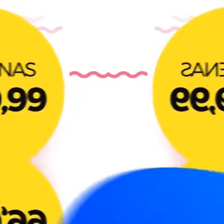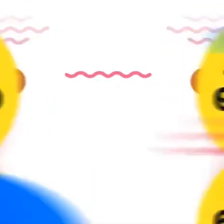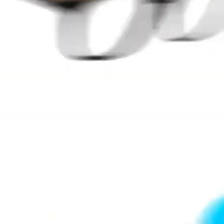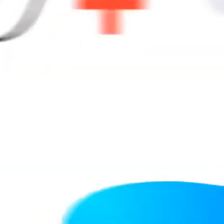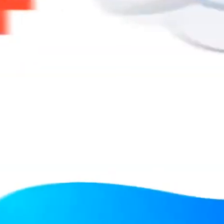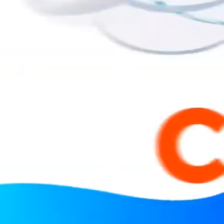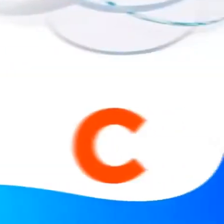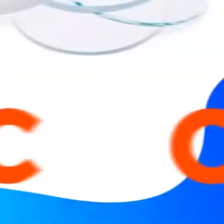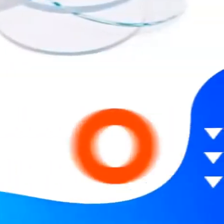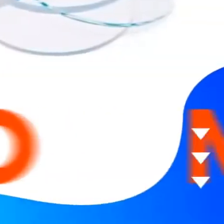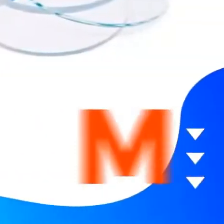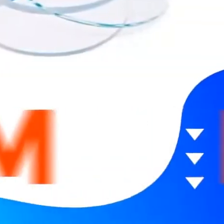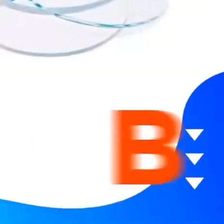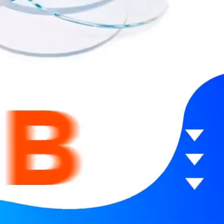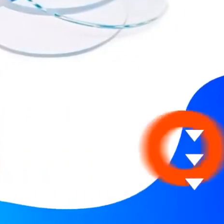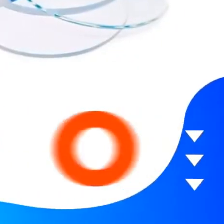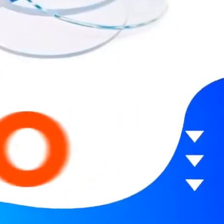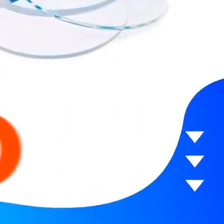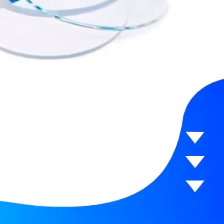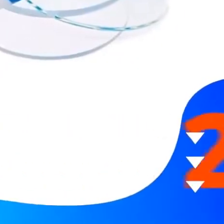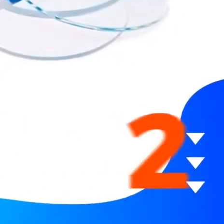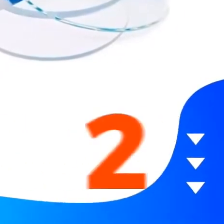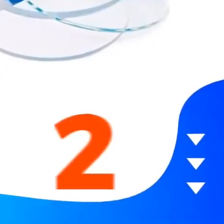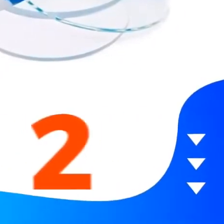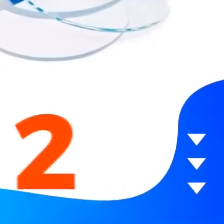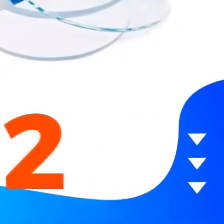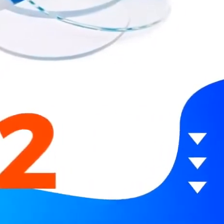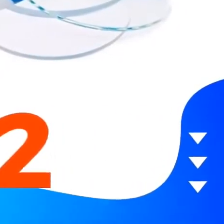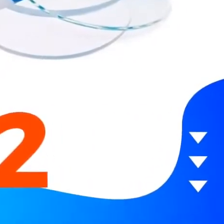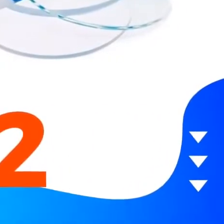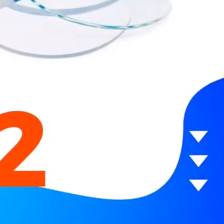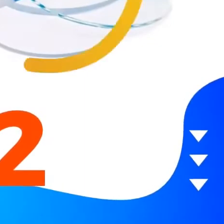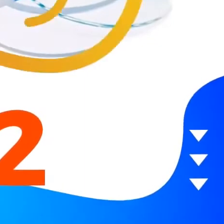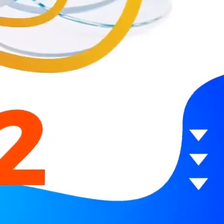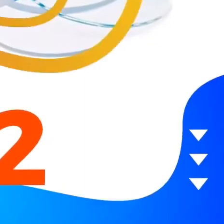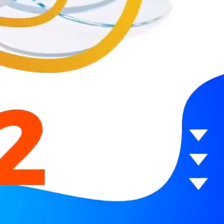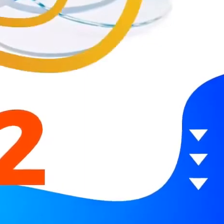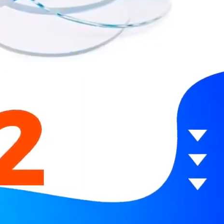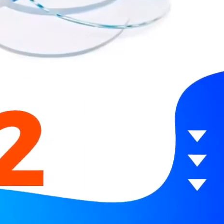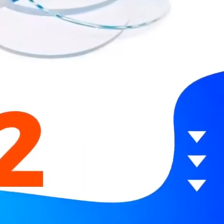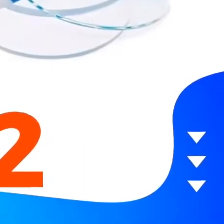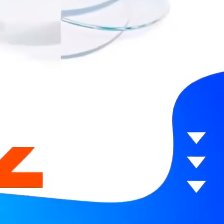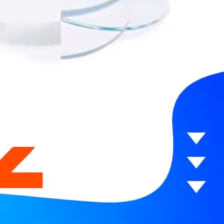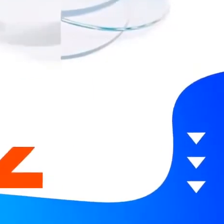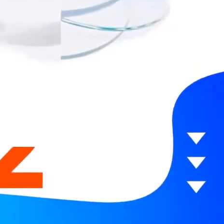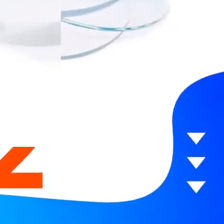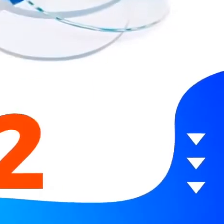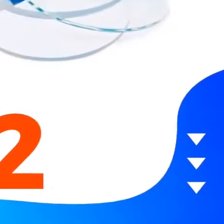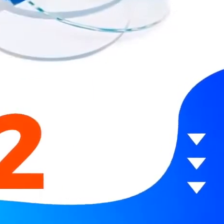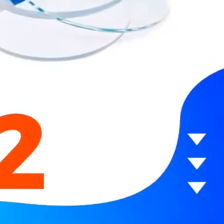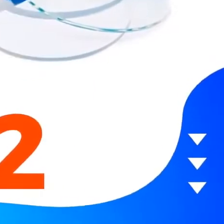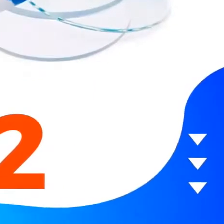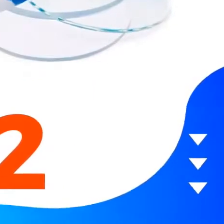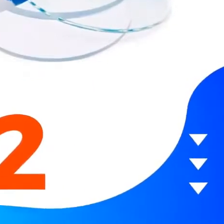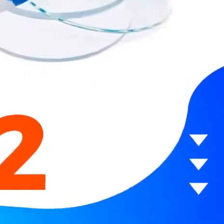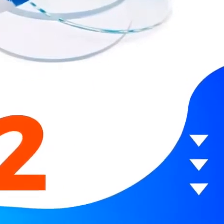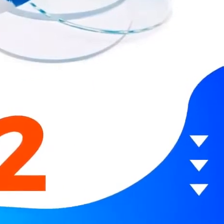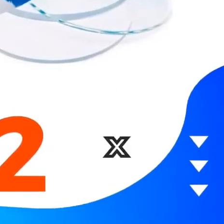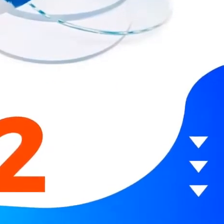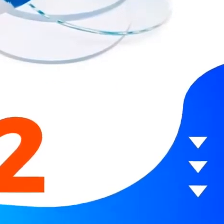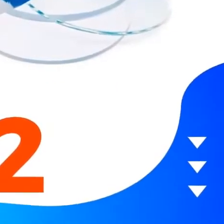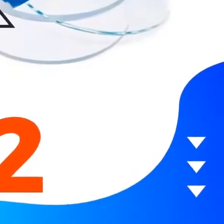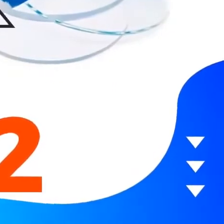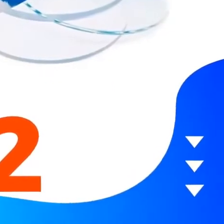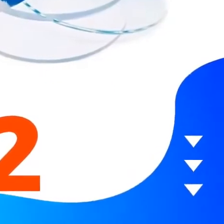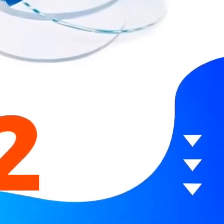R$ 349,99. Já no combo 2, sua lente com proteção de luz azul, aquela emitida por celular, TV, computador, mais a armação sai por